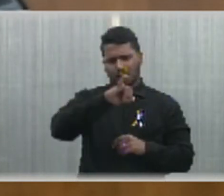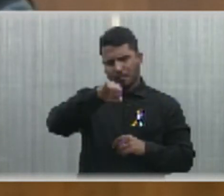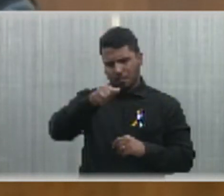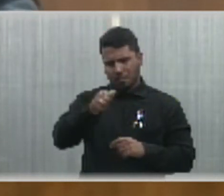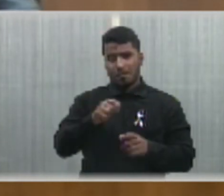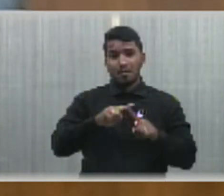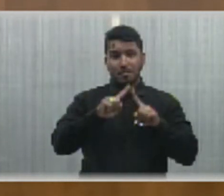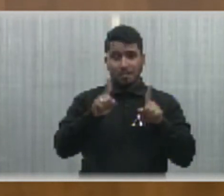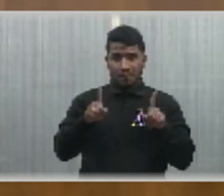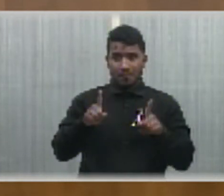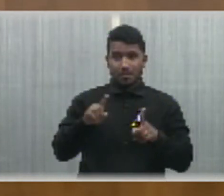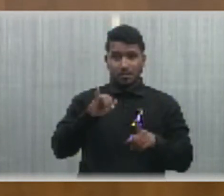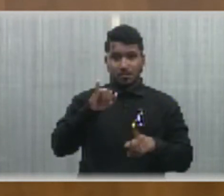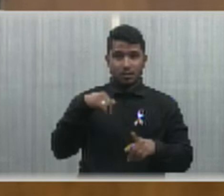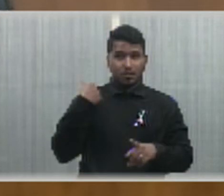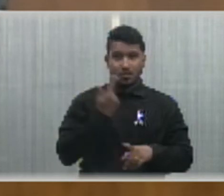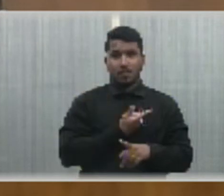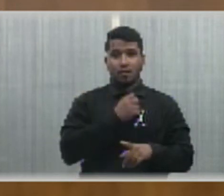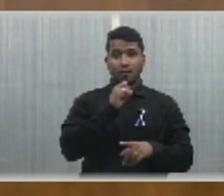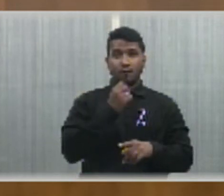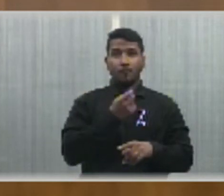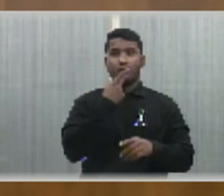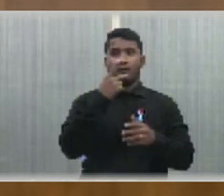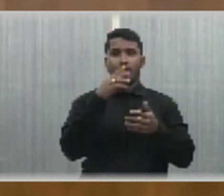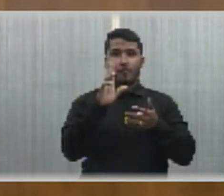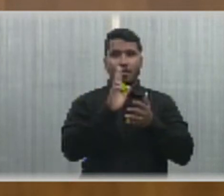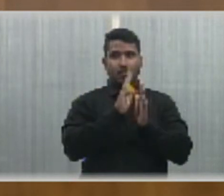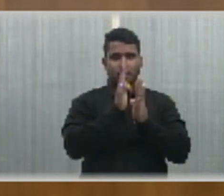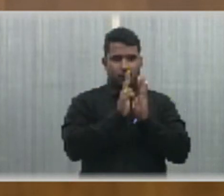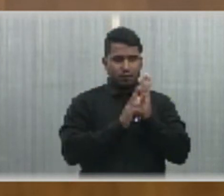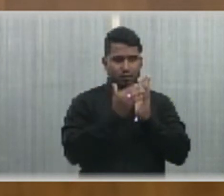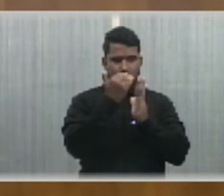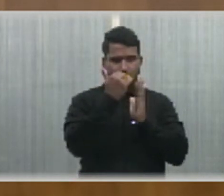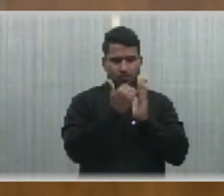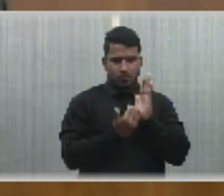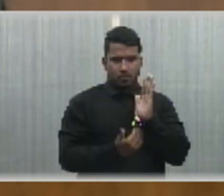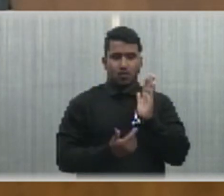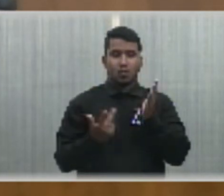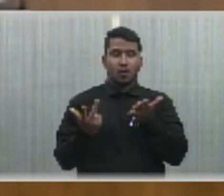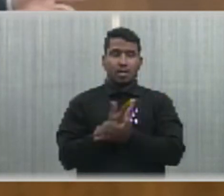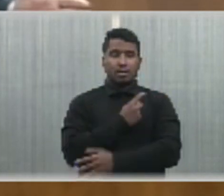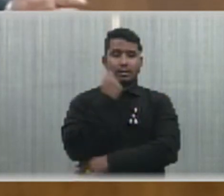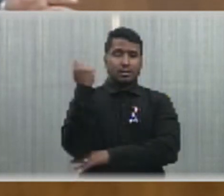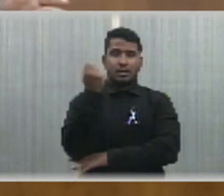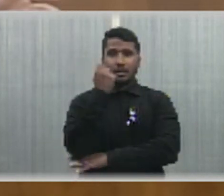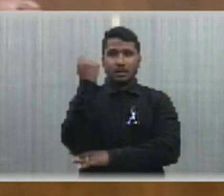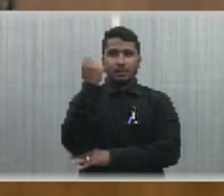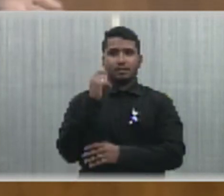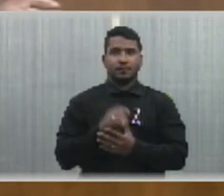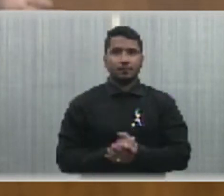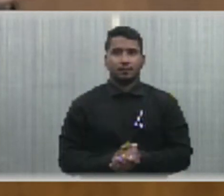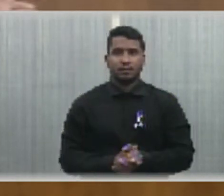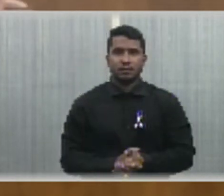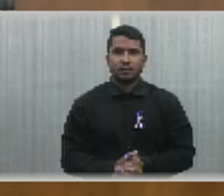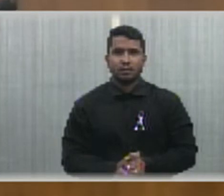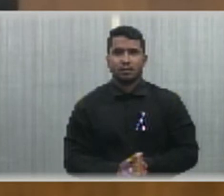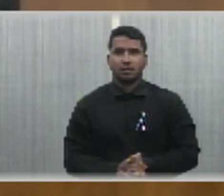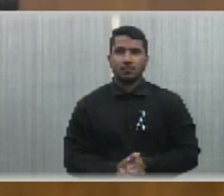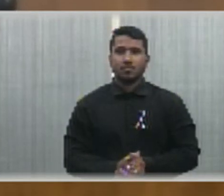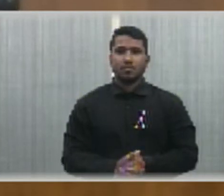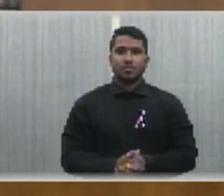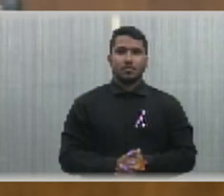Mas, se a gente for enumerar as falhas tão graves quanto mortos